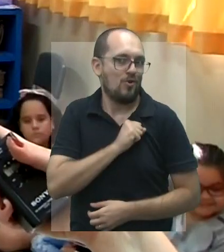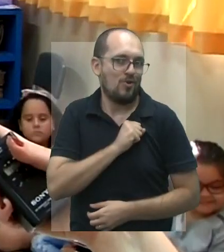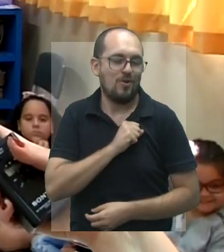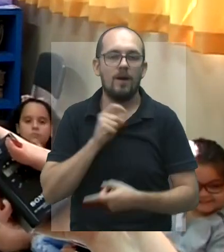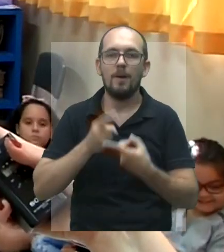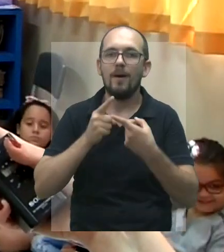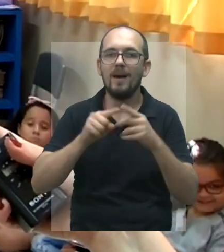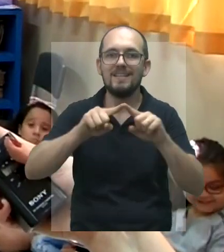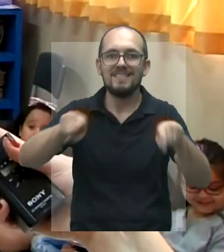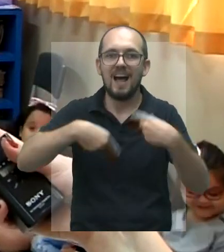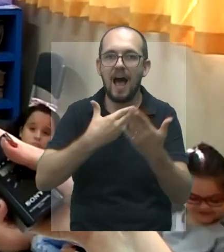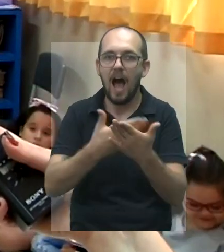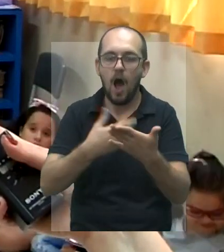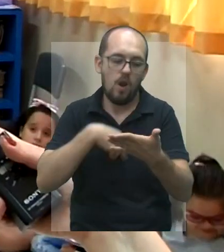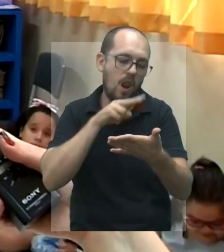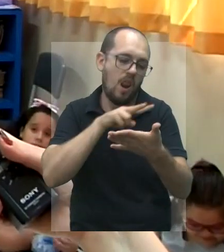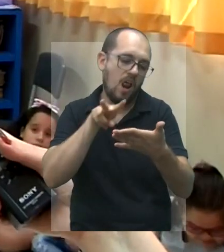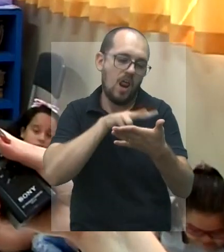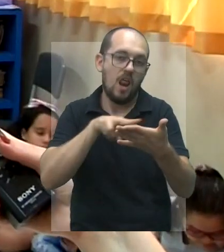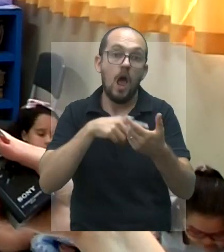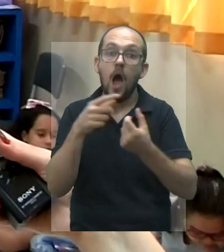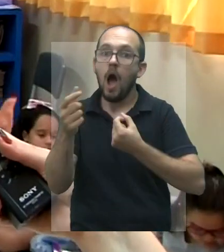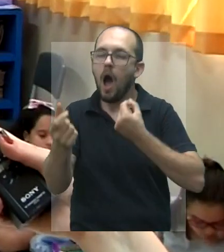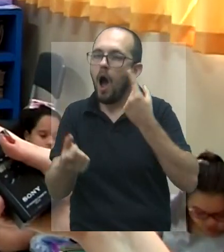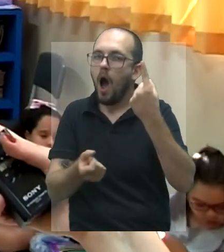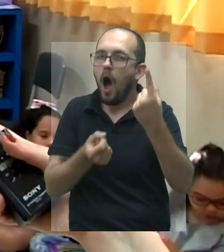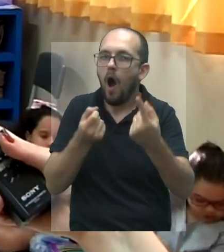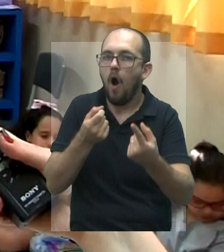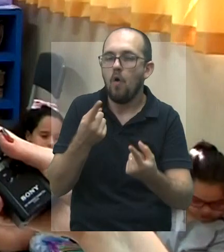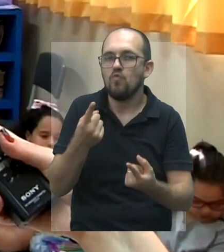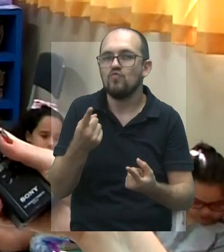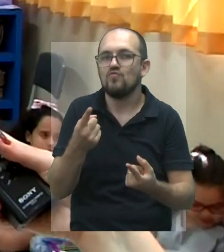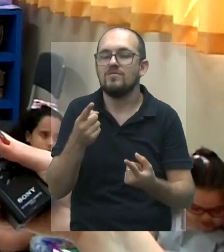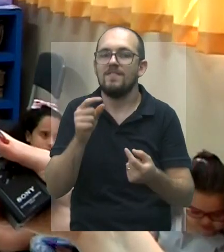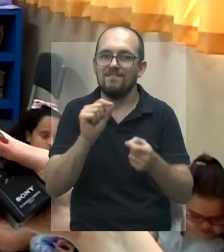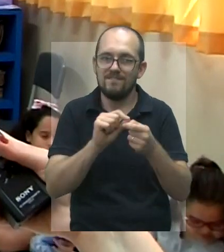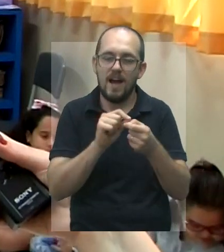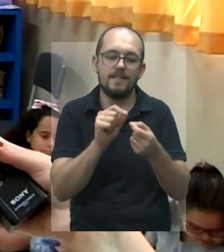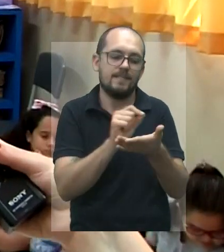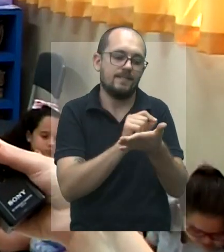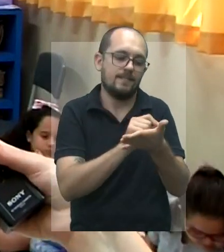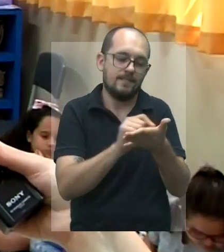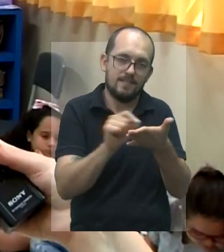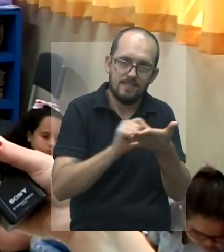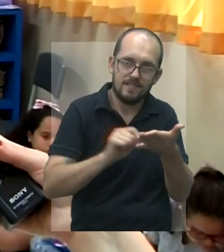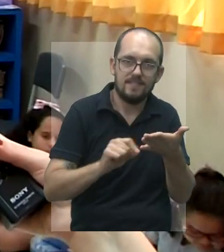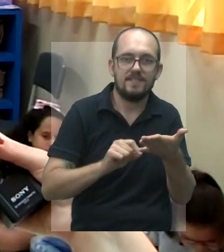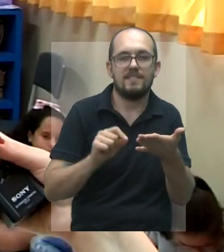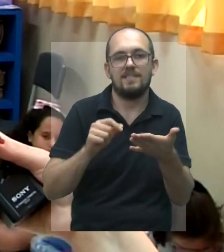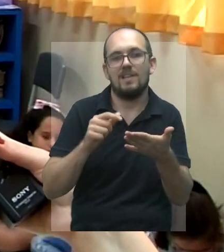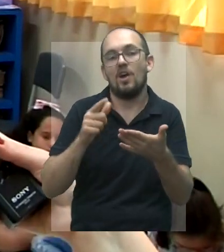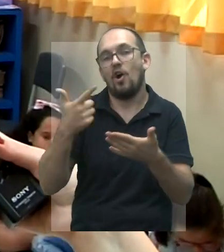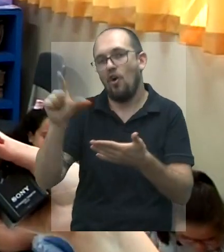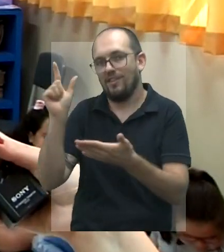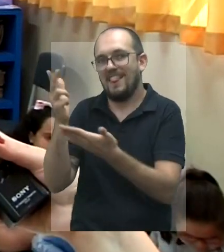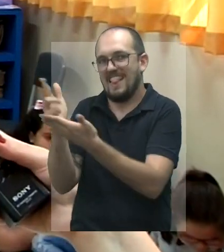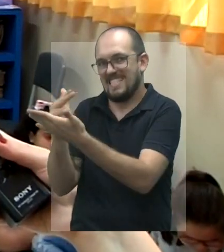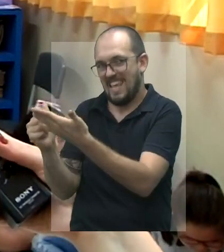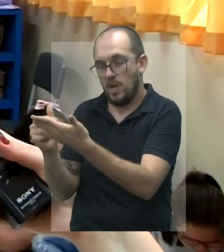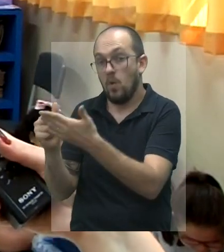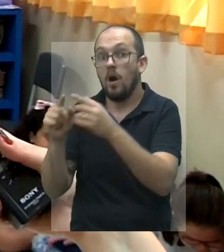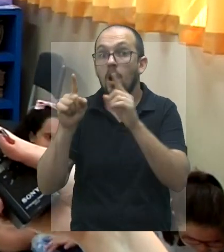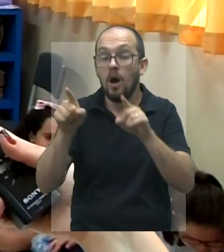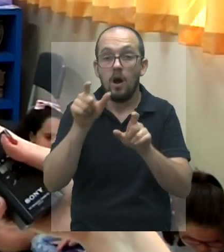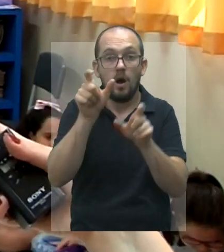sala de aula, nós víamos que tinha autores que eram autores e ilustradores. E em outros,